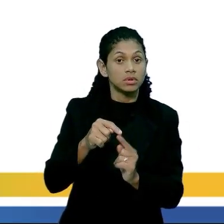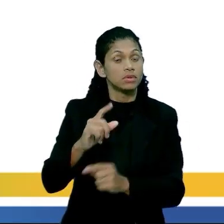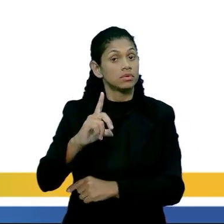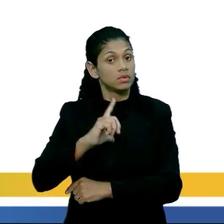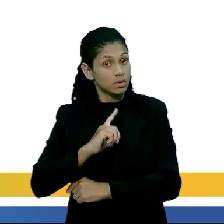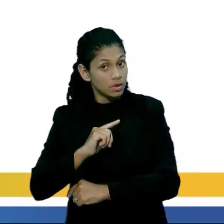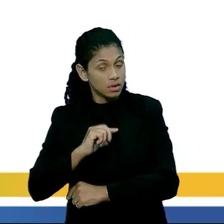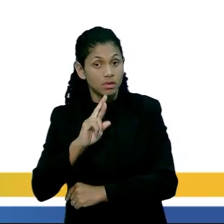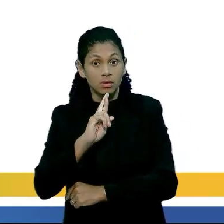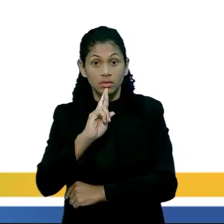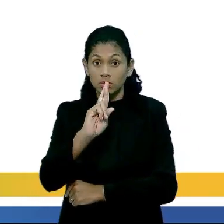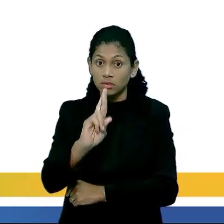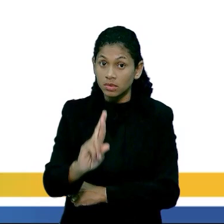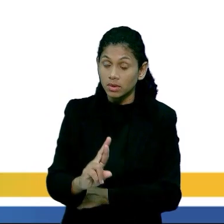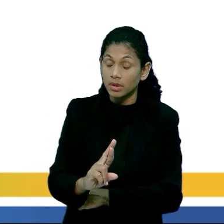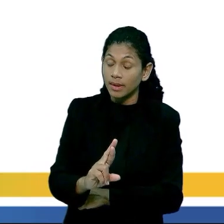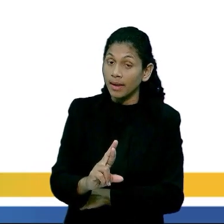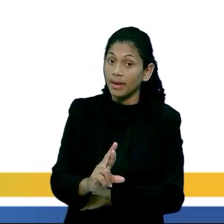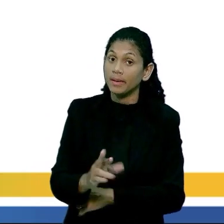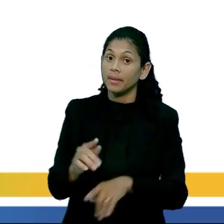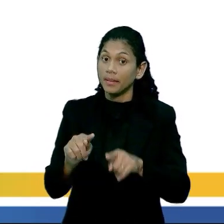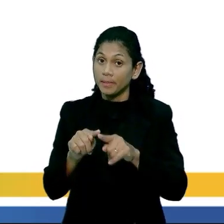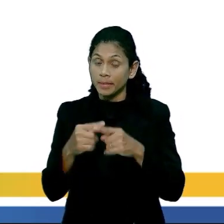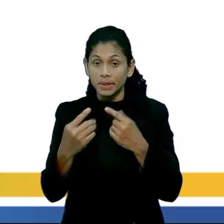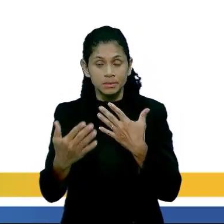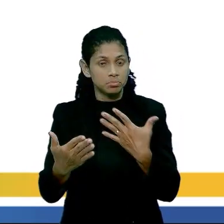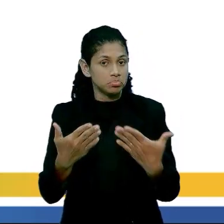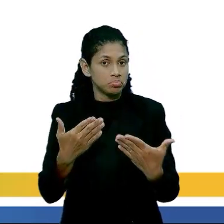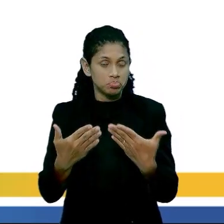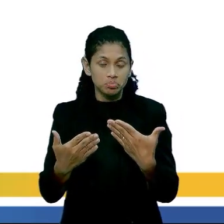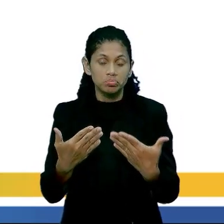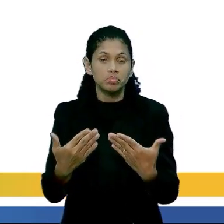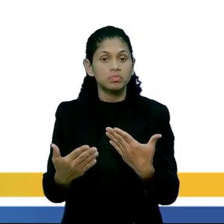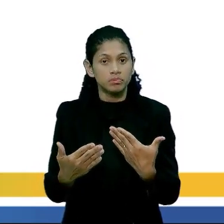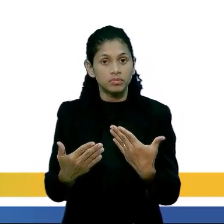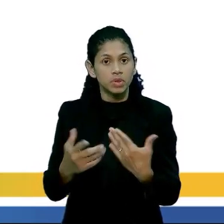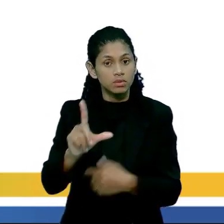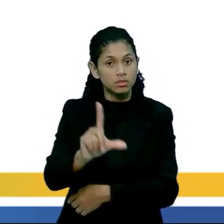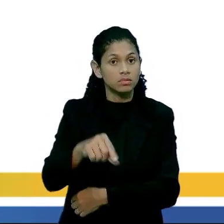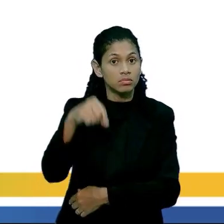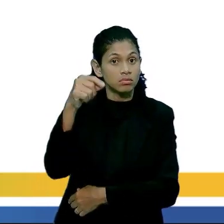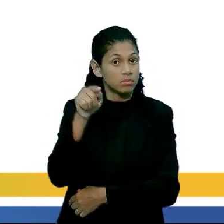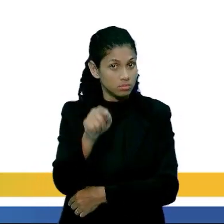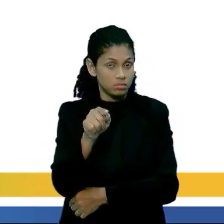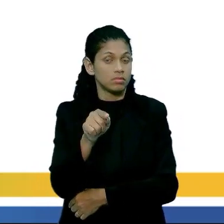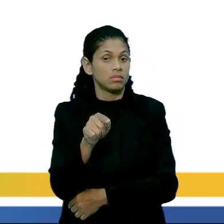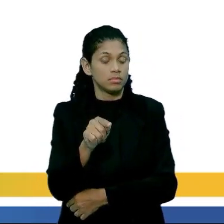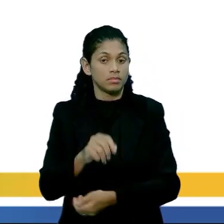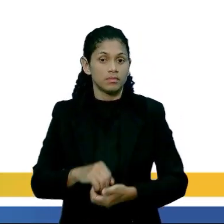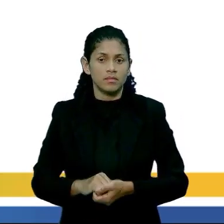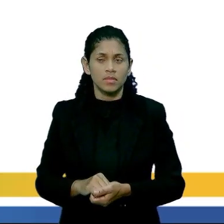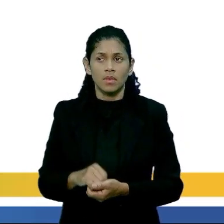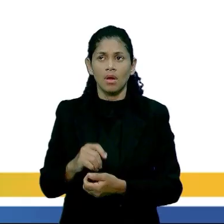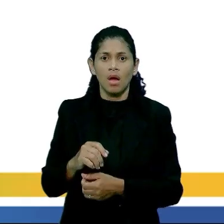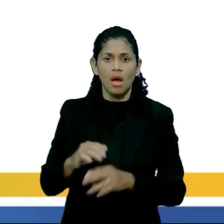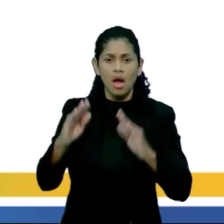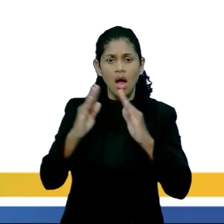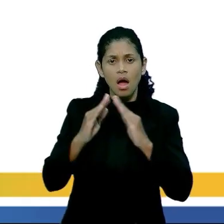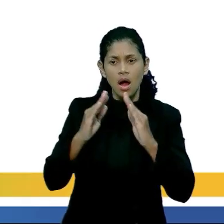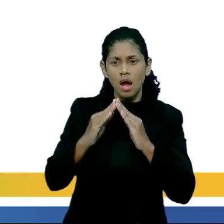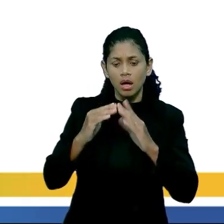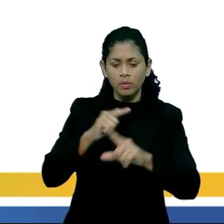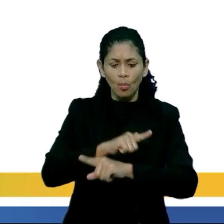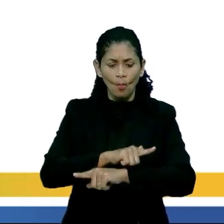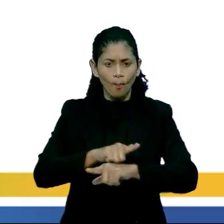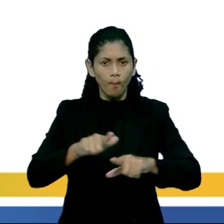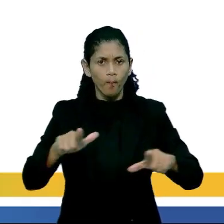demanda, né, o objetivo do indivíduo. No caso do CrossFit, eu quero ficar mais forte. No caso da casa, eu quero deixar ela limpa, mas no geral eu